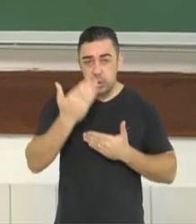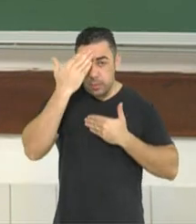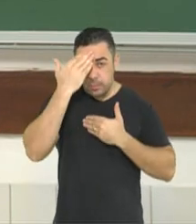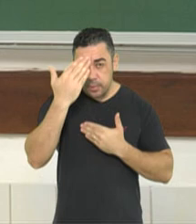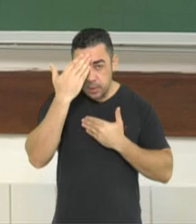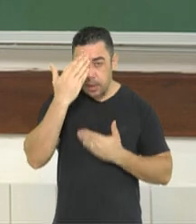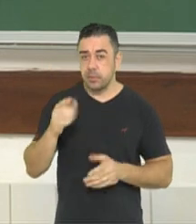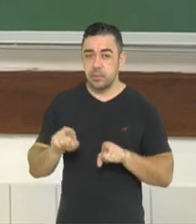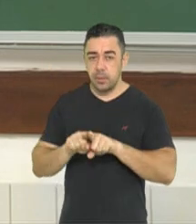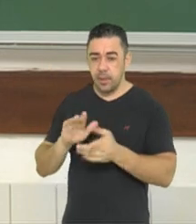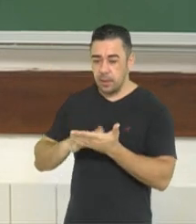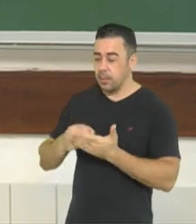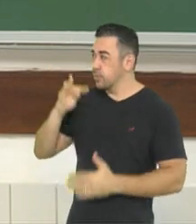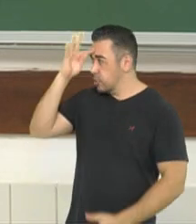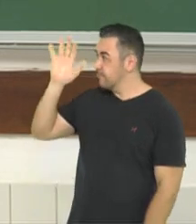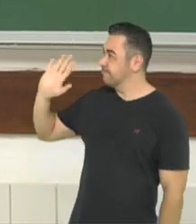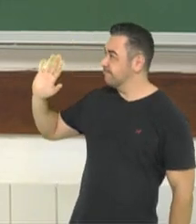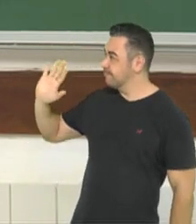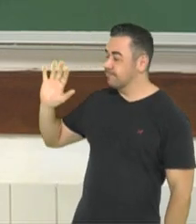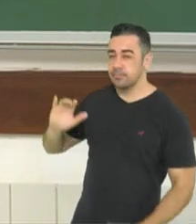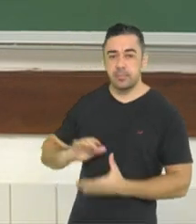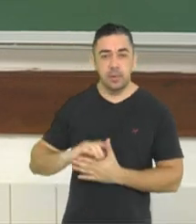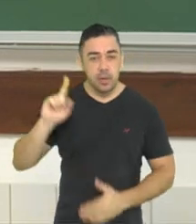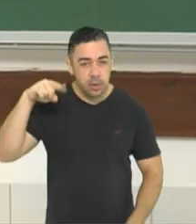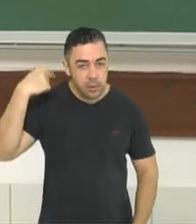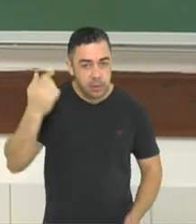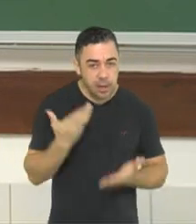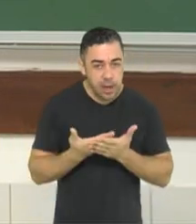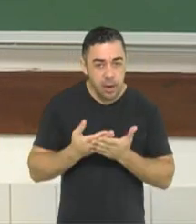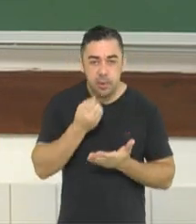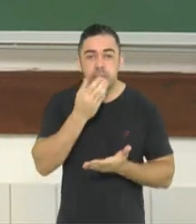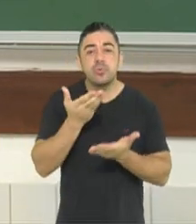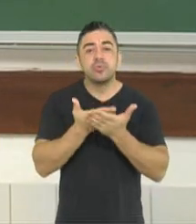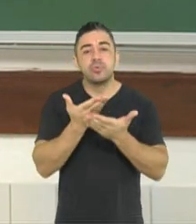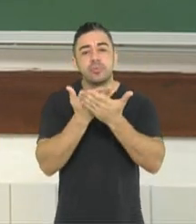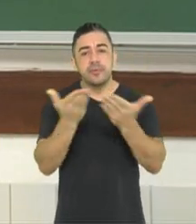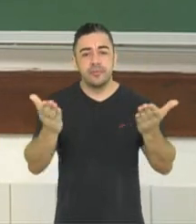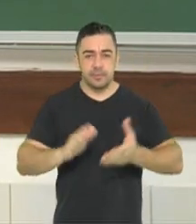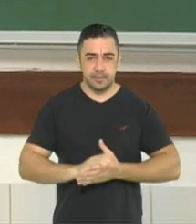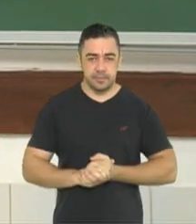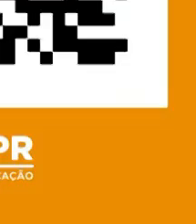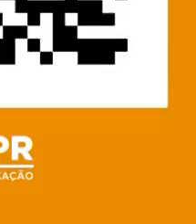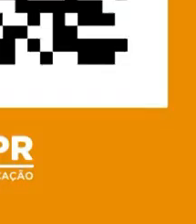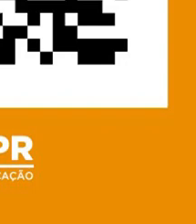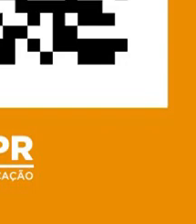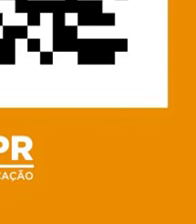Muito obrigada, Thiago. Até mais e até a próxima. Bons estudos para vocês.